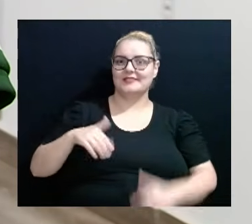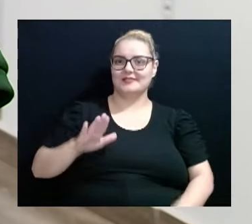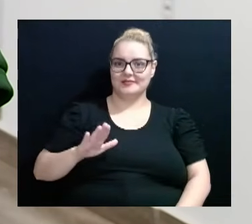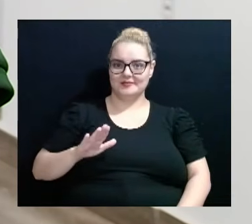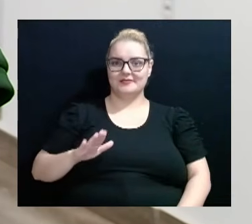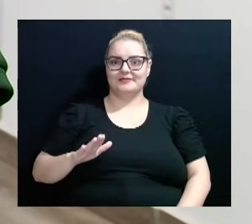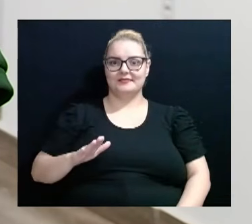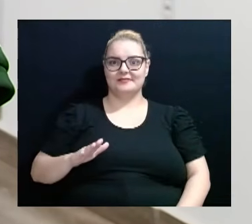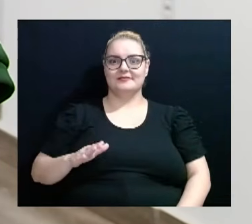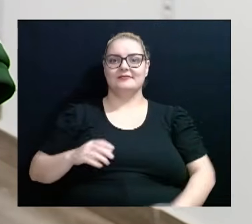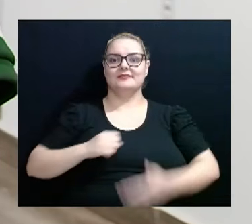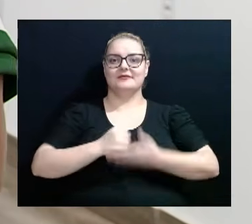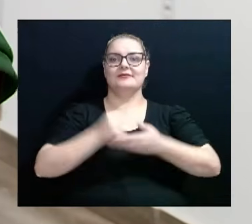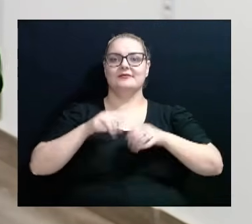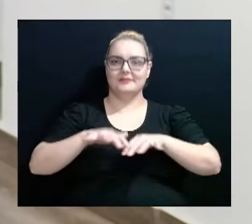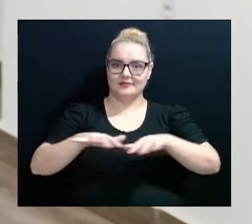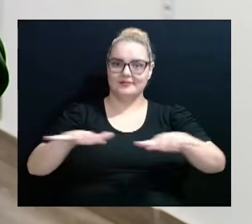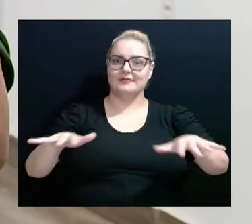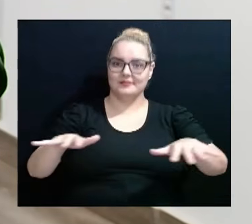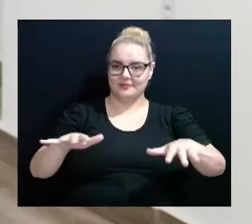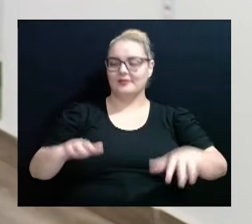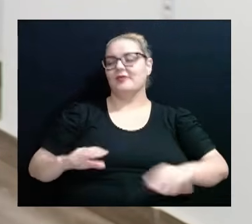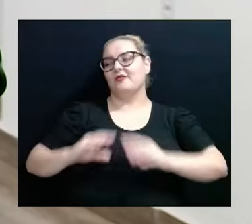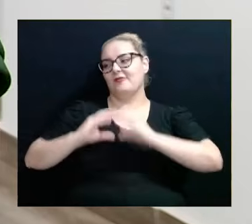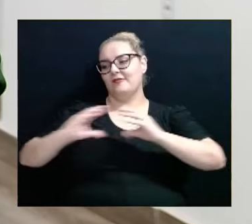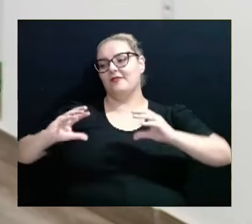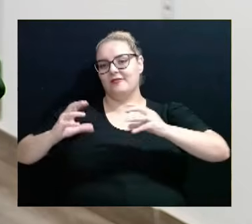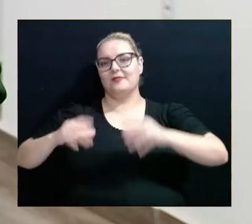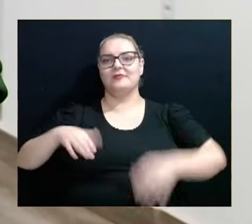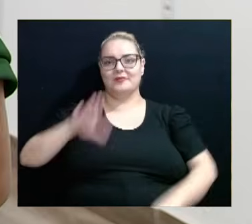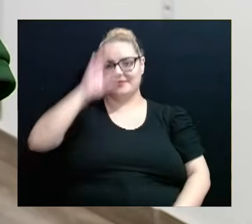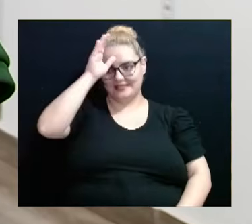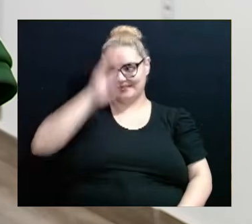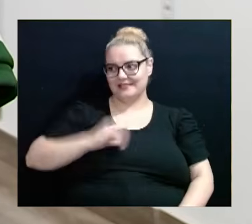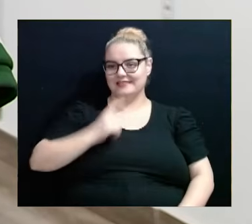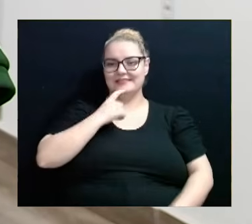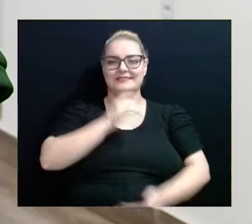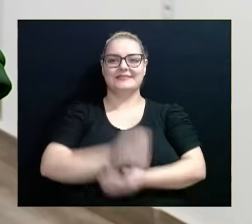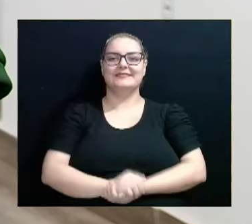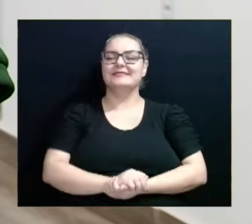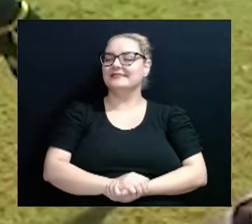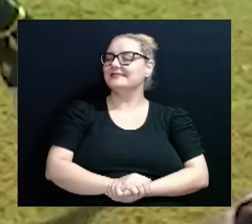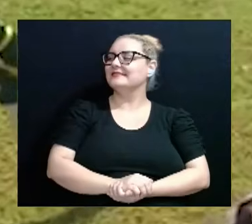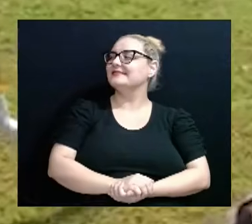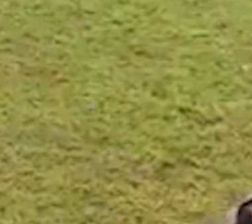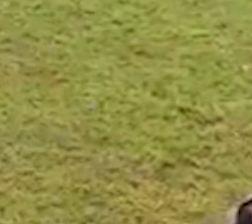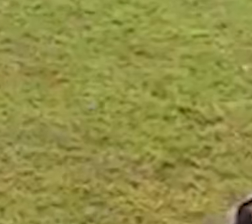trabalhando cada dia mais para levar o flag, levar o futebol americano para mais campineiros ainda.